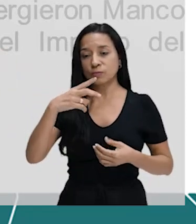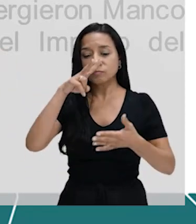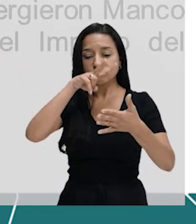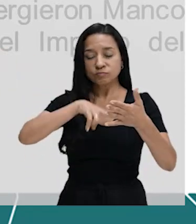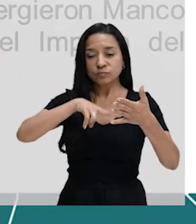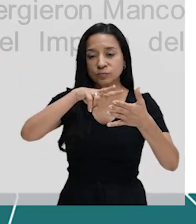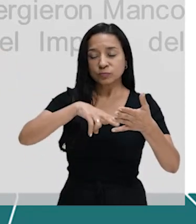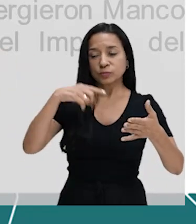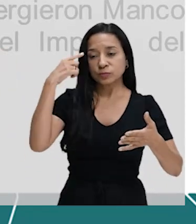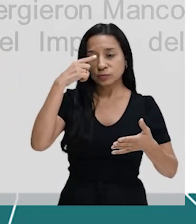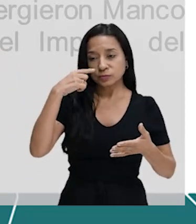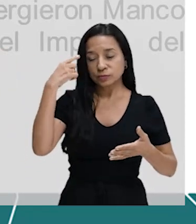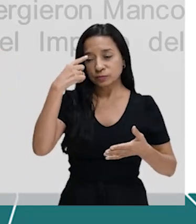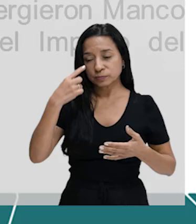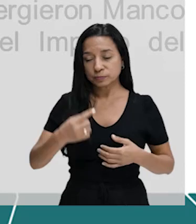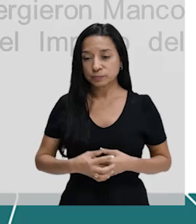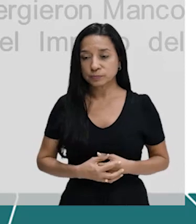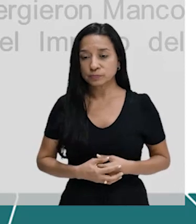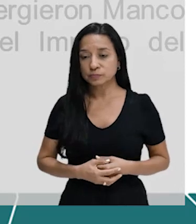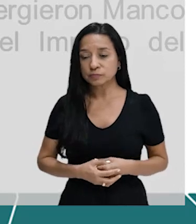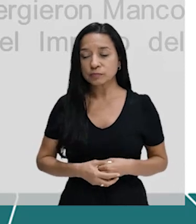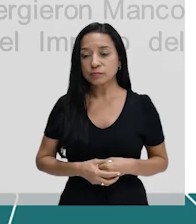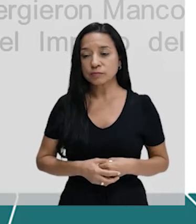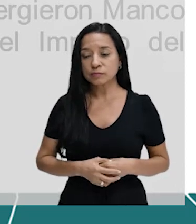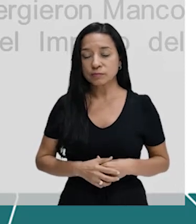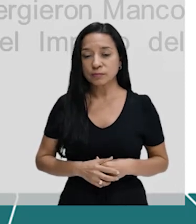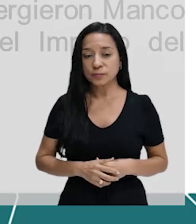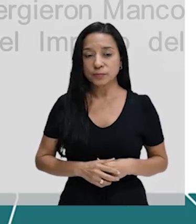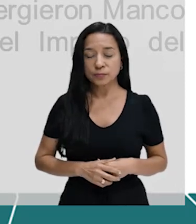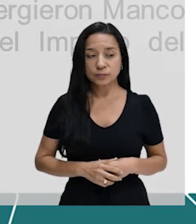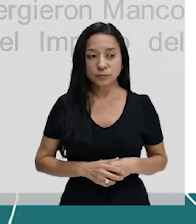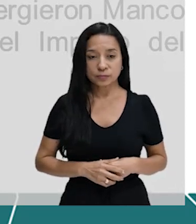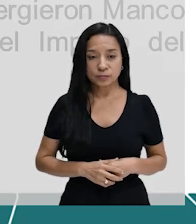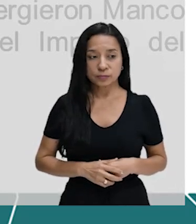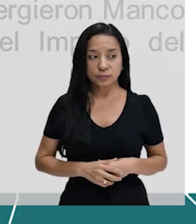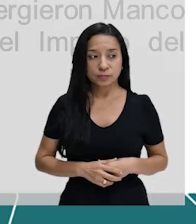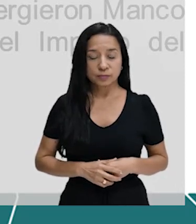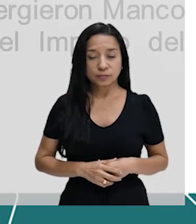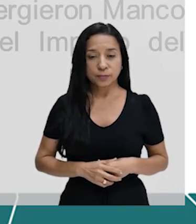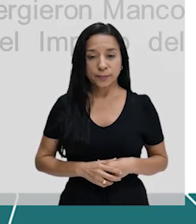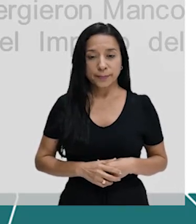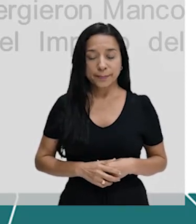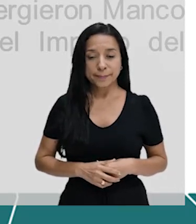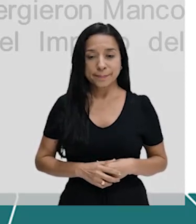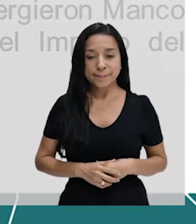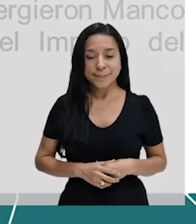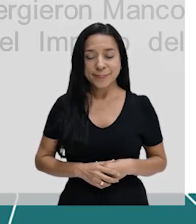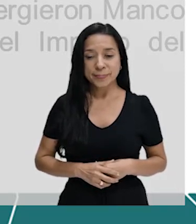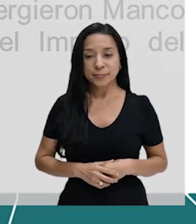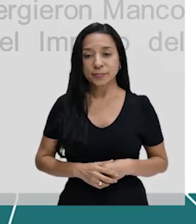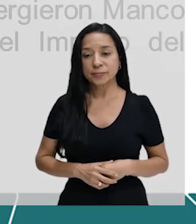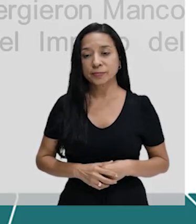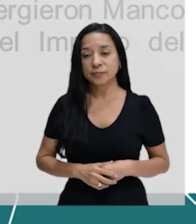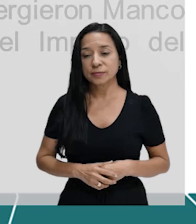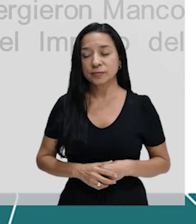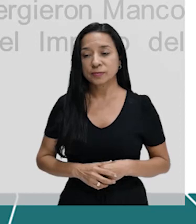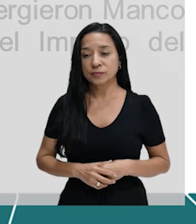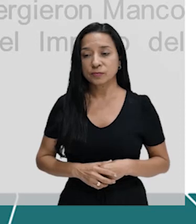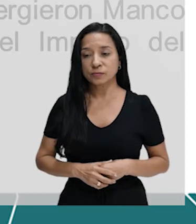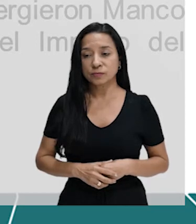que hace mucho tiempo tembló la tierra y el dios sol, Inti,